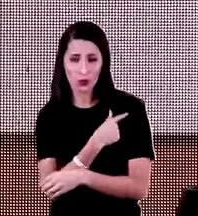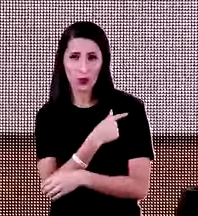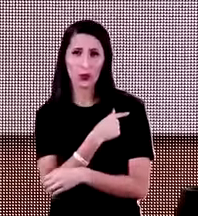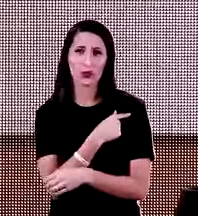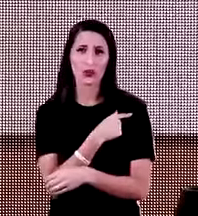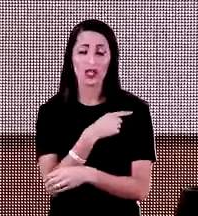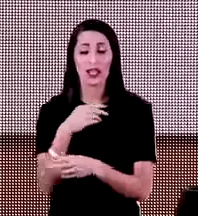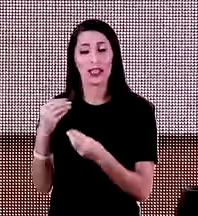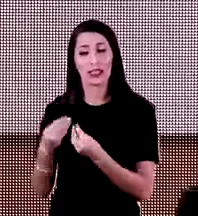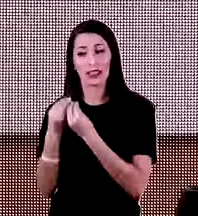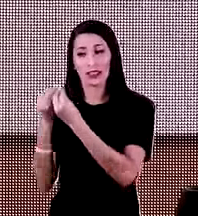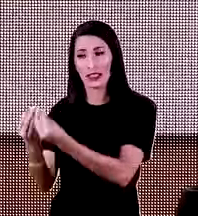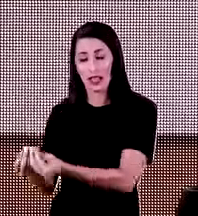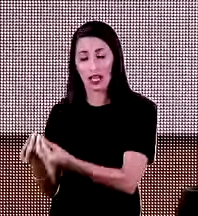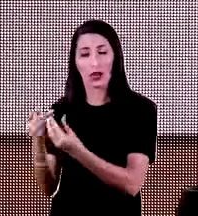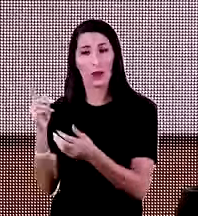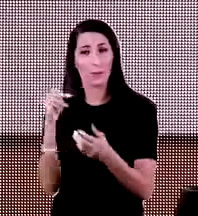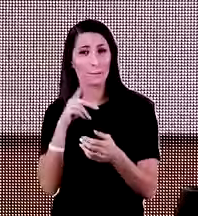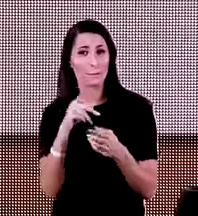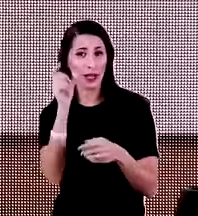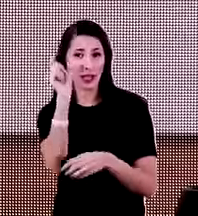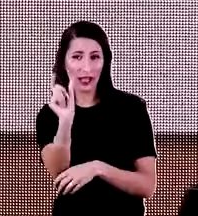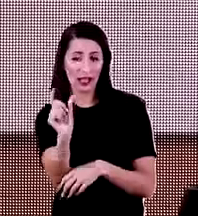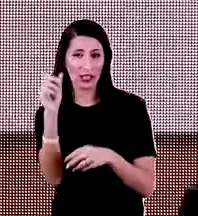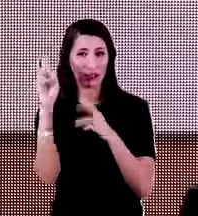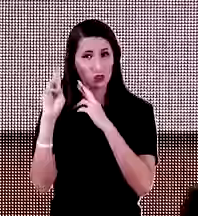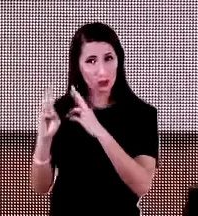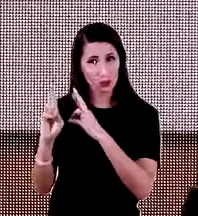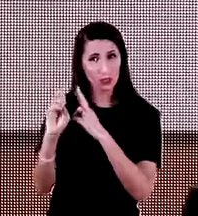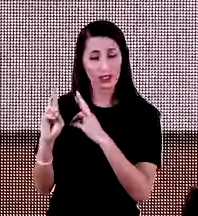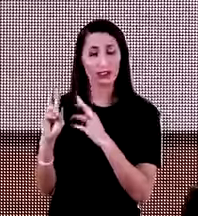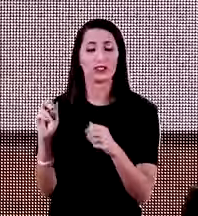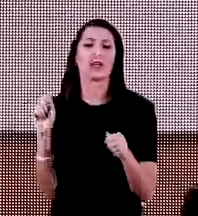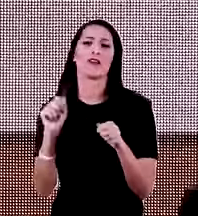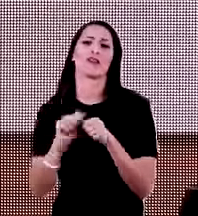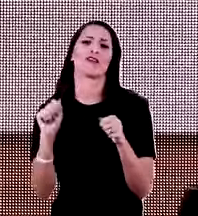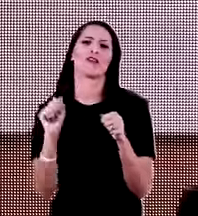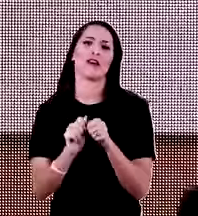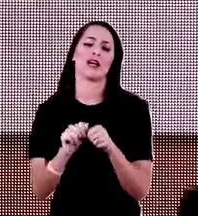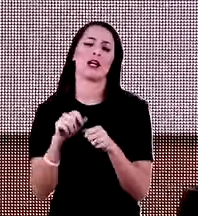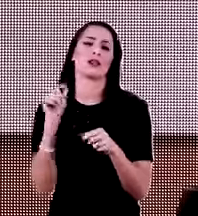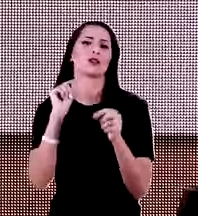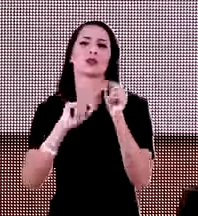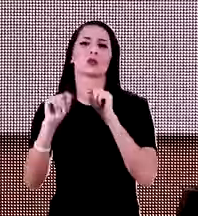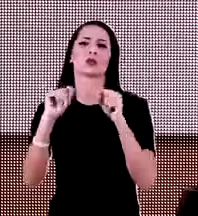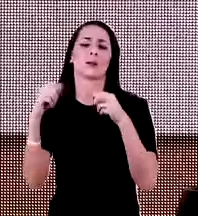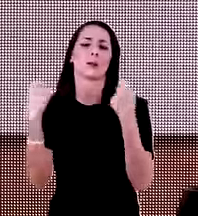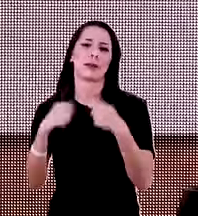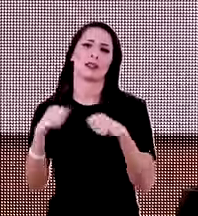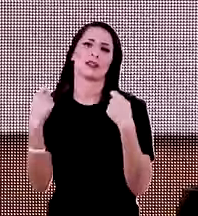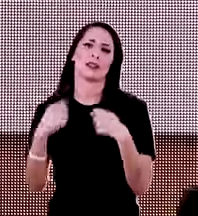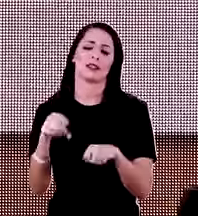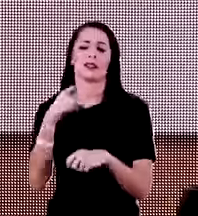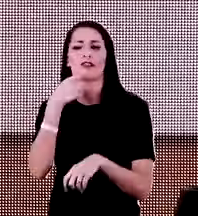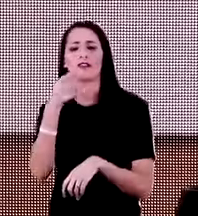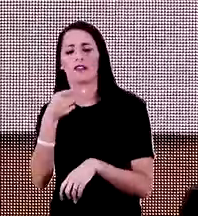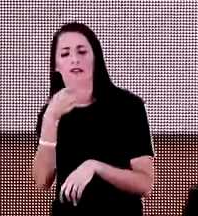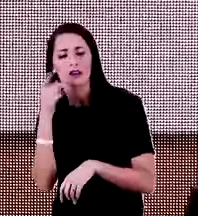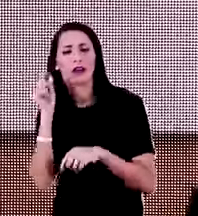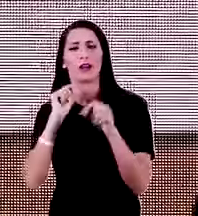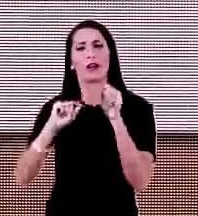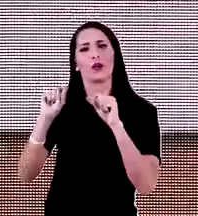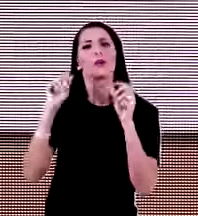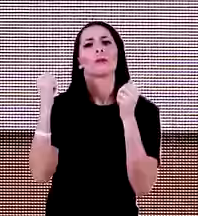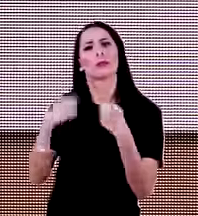O amigo faz o que precisa ser feito. Ele fala o que precisa falar e faz o que precisa ser